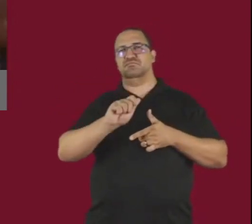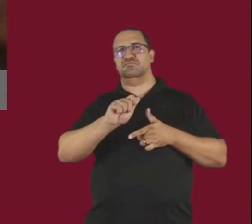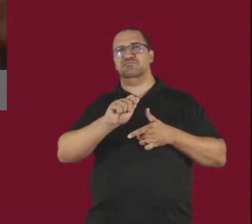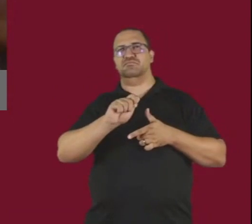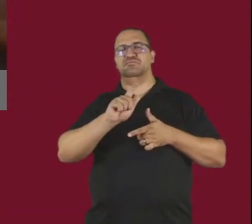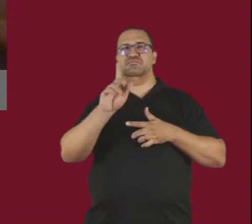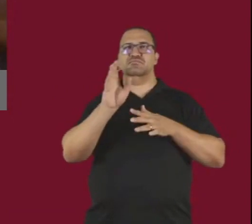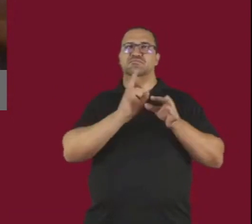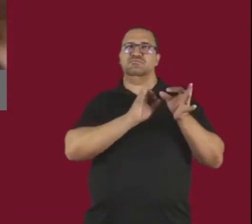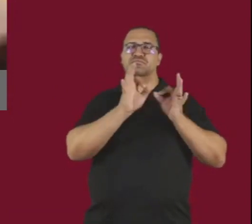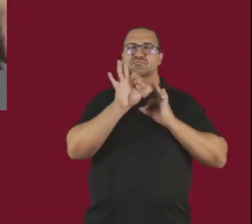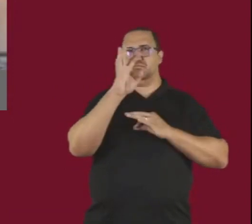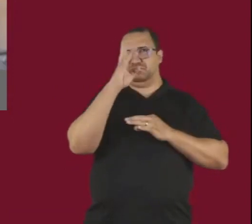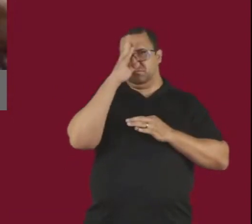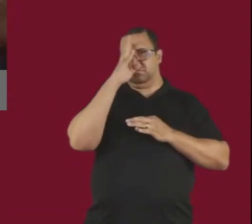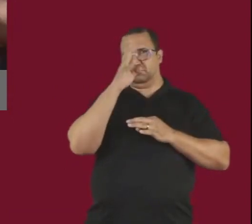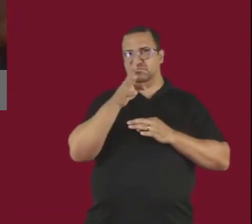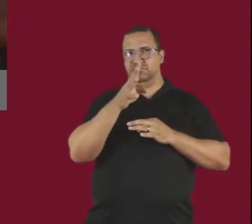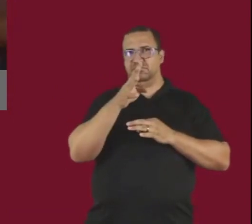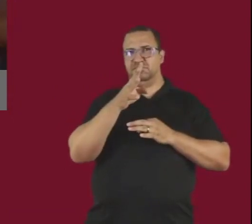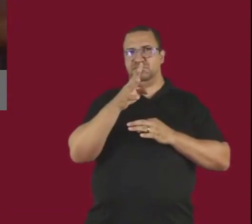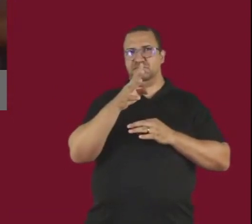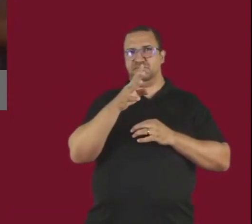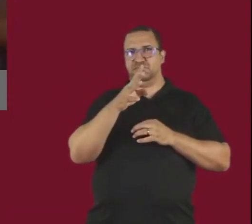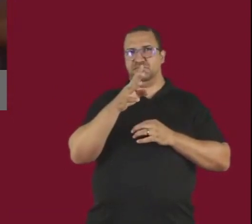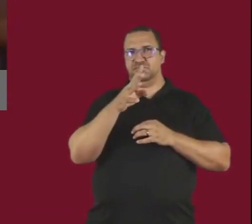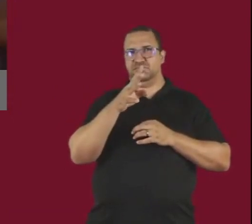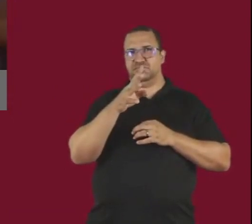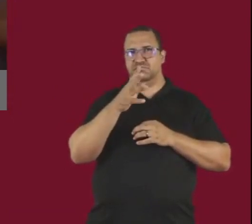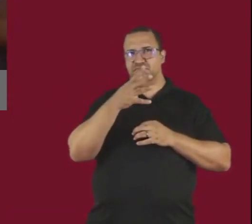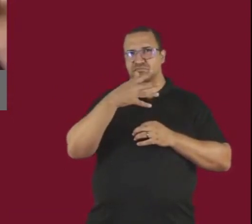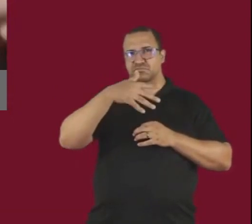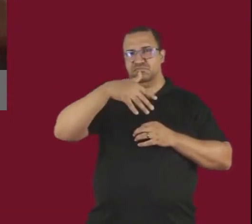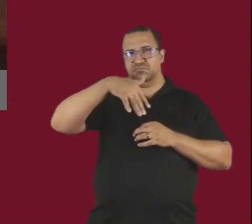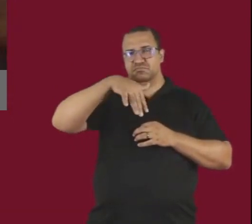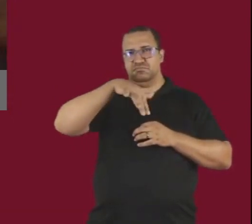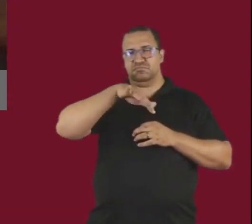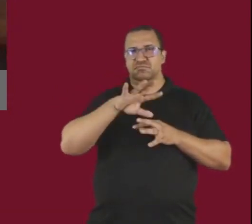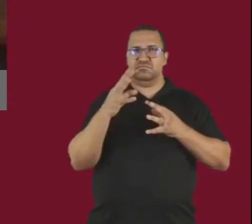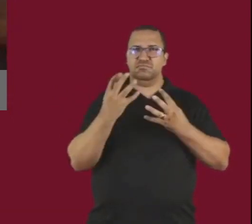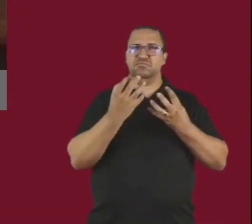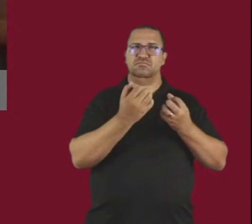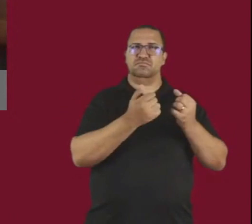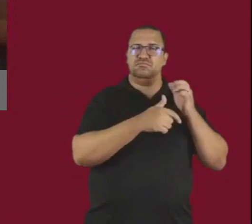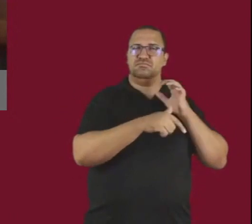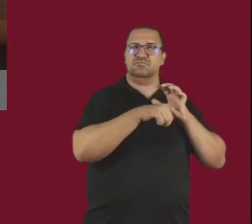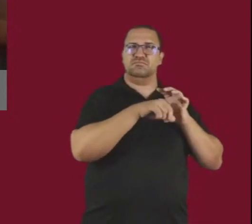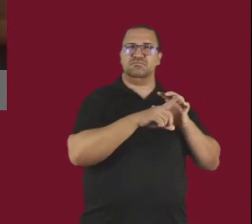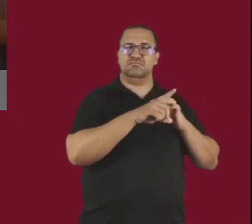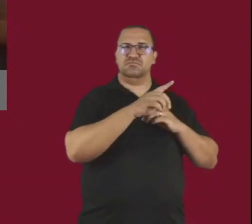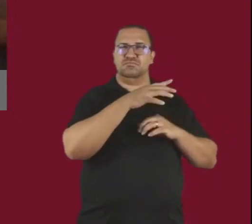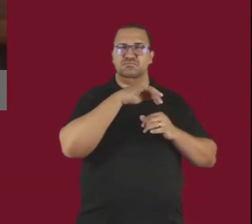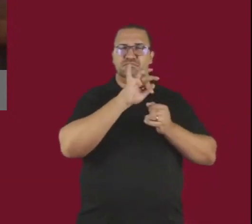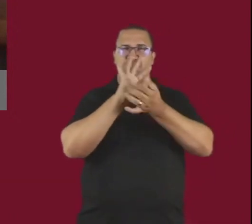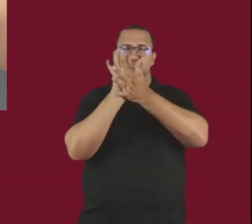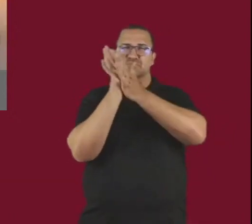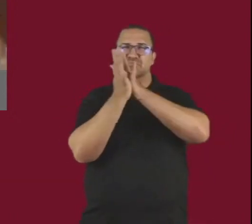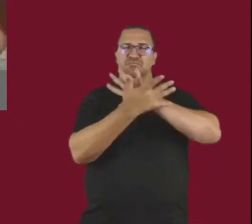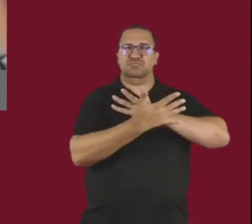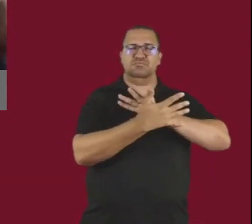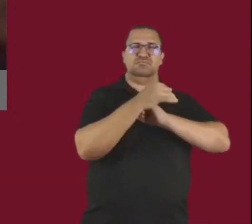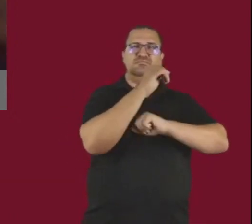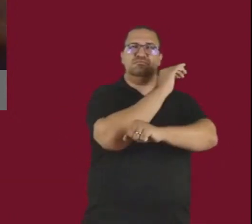cujo principal projeto, isso escrevi antes de ele tomar posse, era destruir a Amazônia.